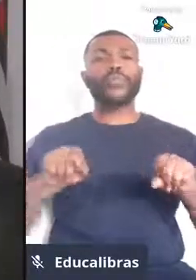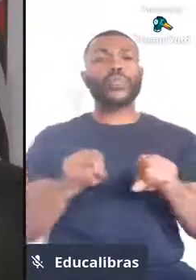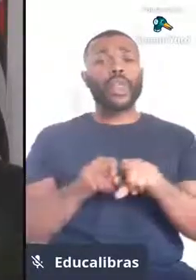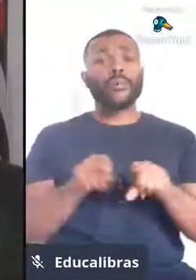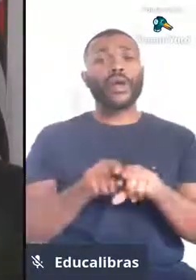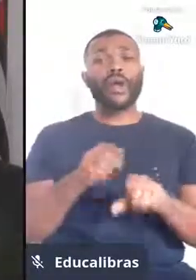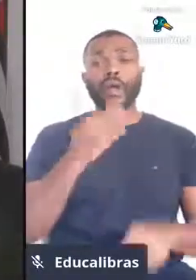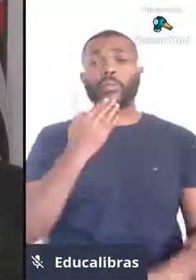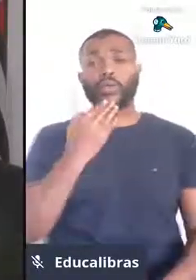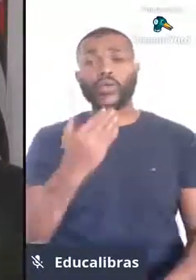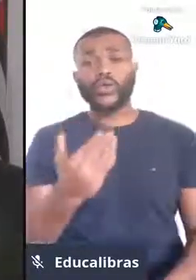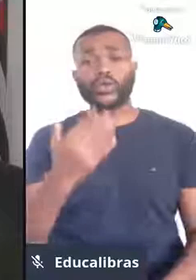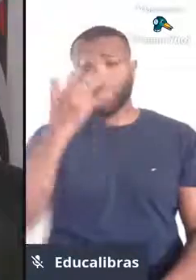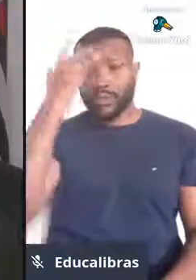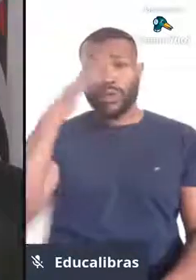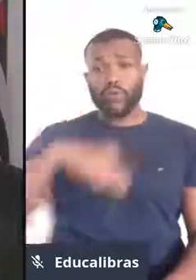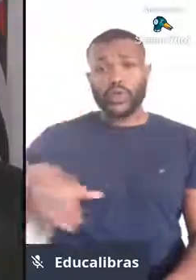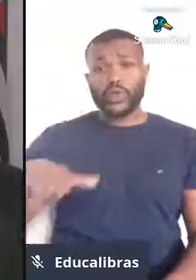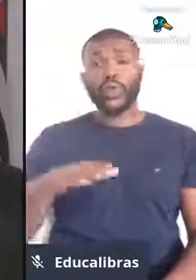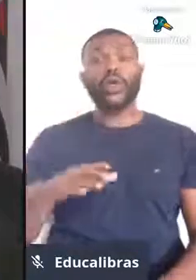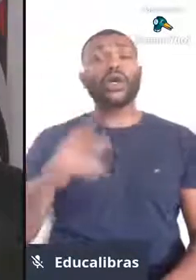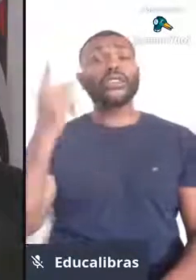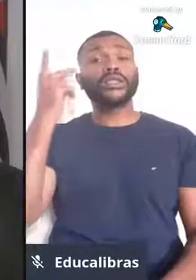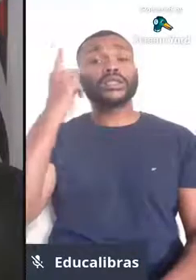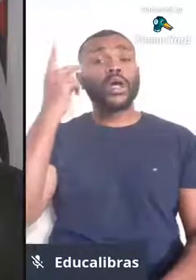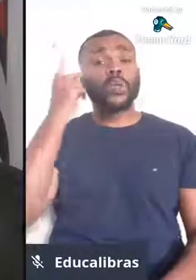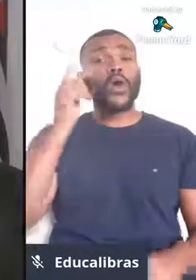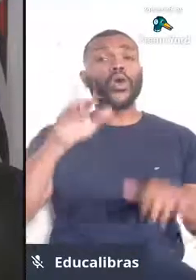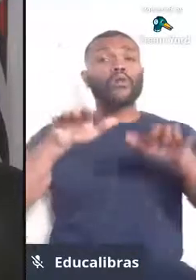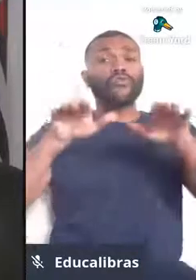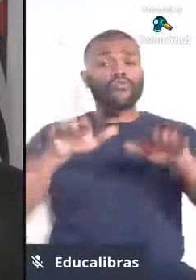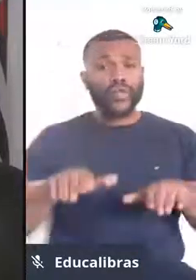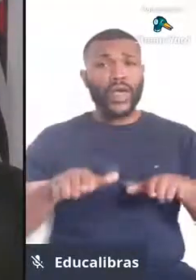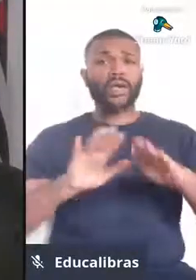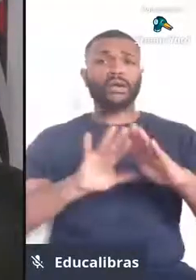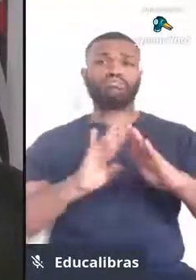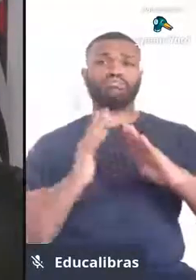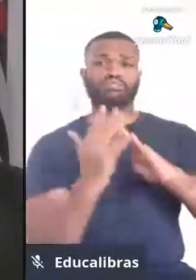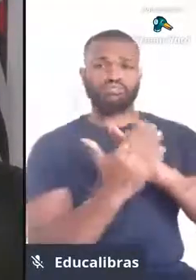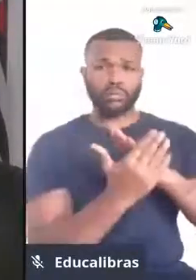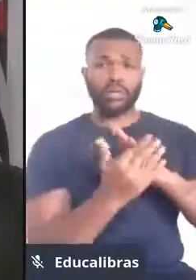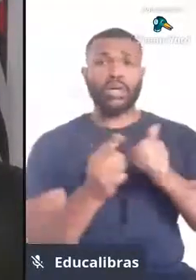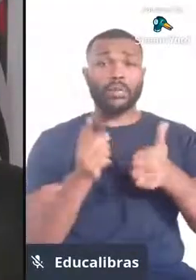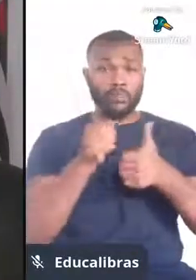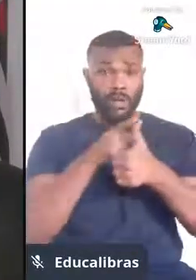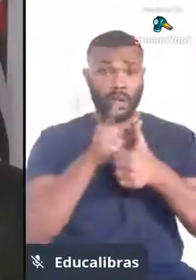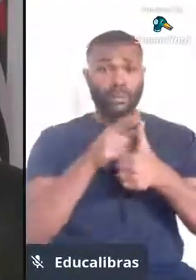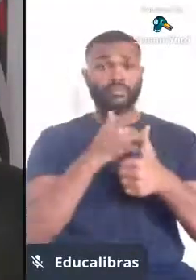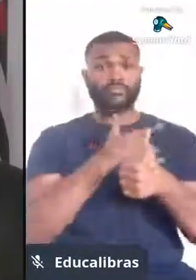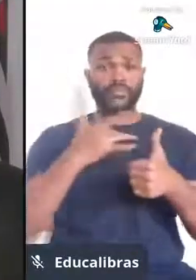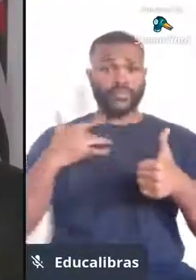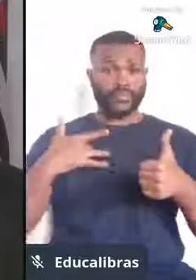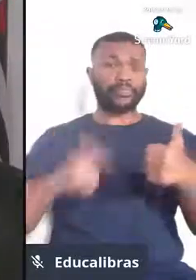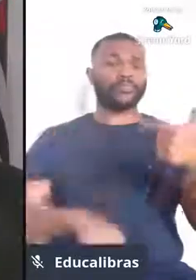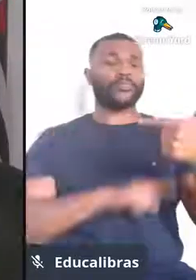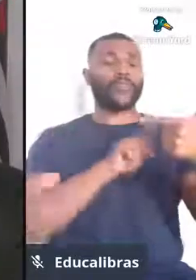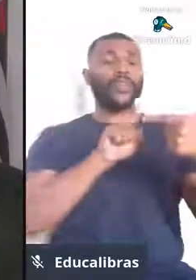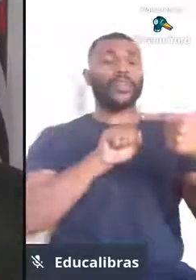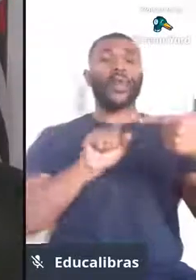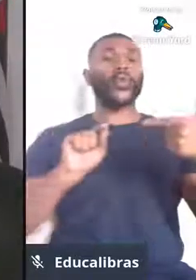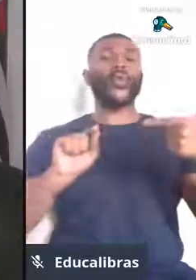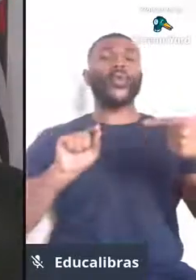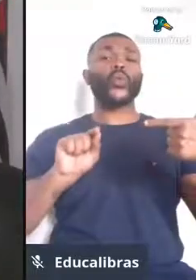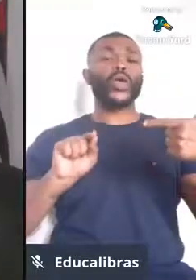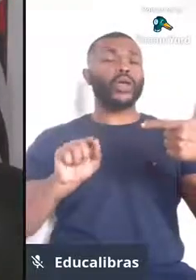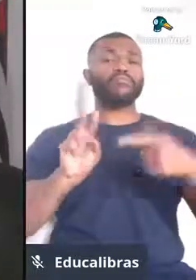todos os paulistanos permaneçam e fortaleçam o isolamento social. A primeira é a saúde. A segunda é essa rede de